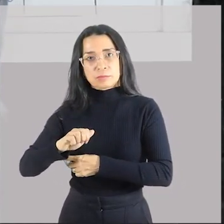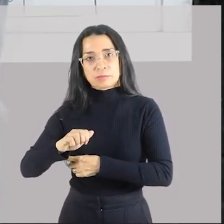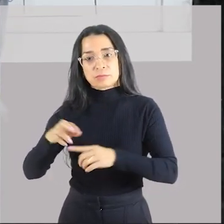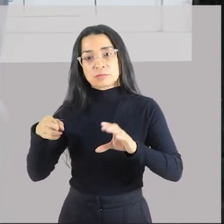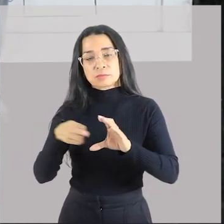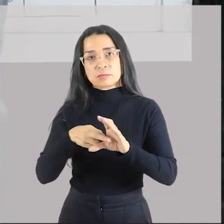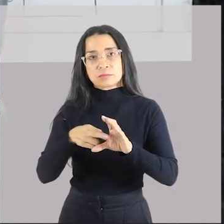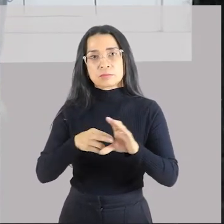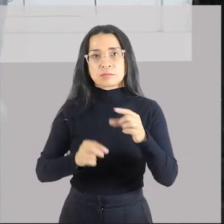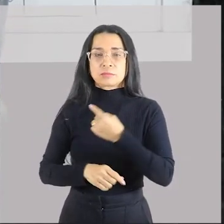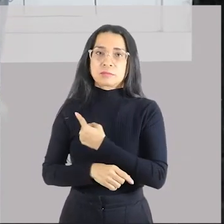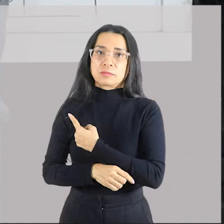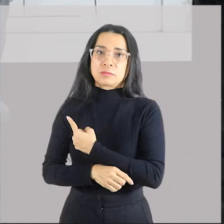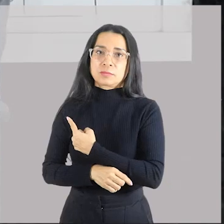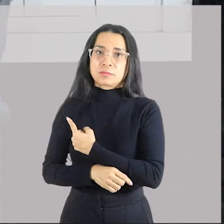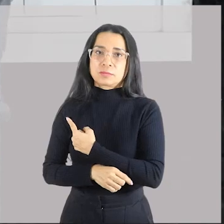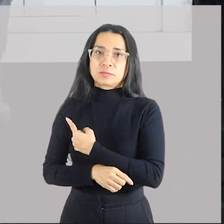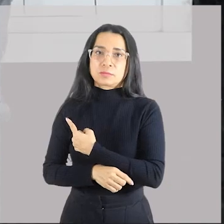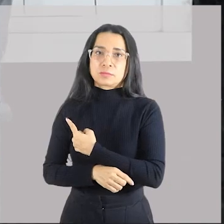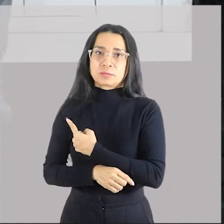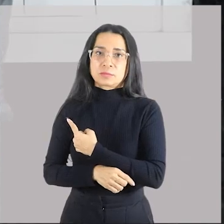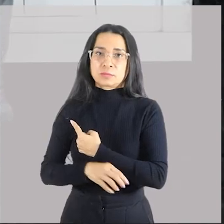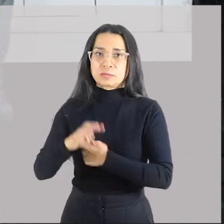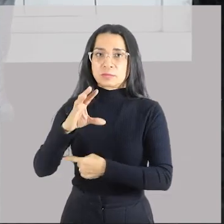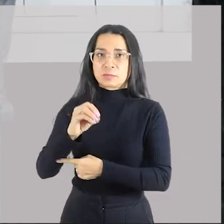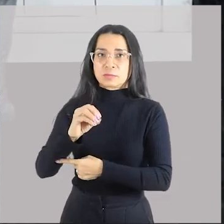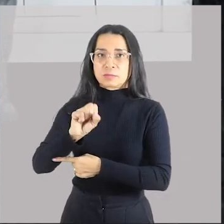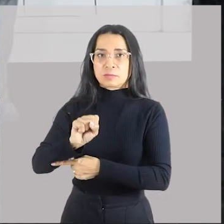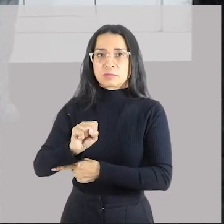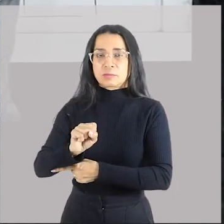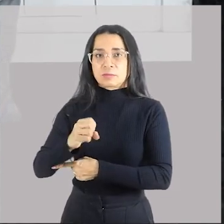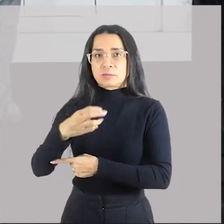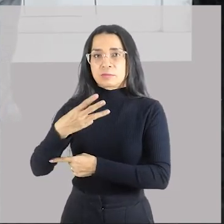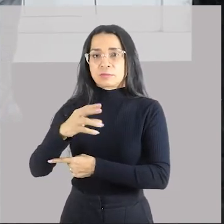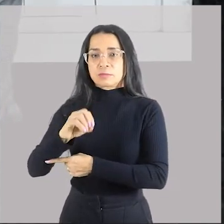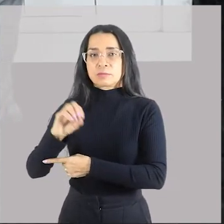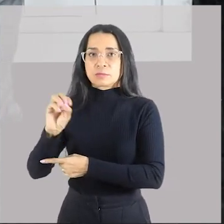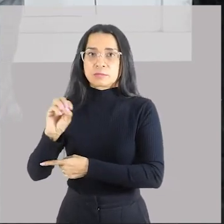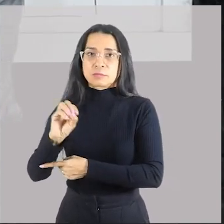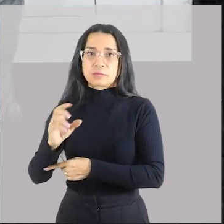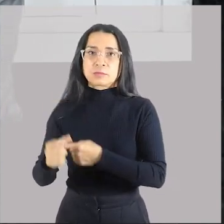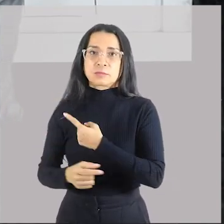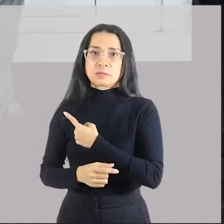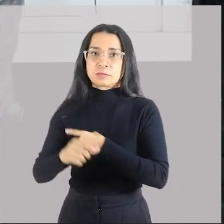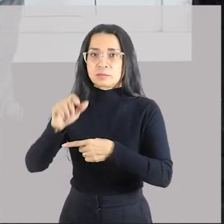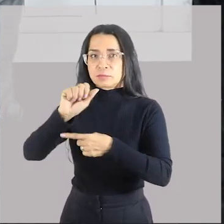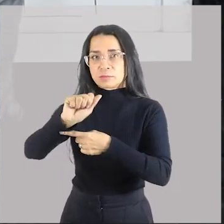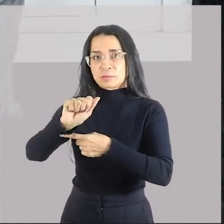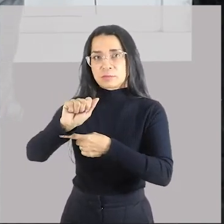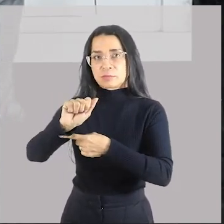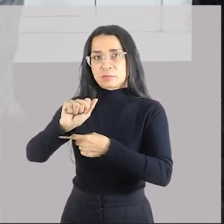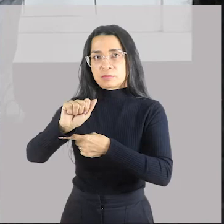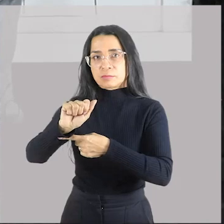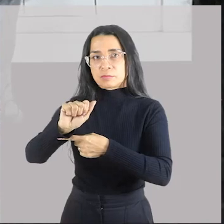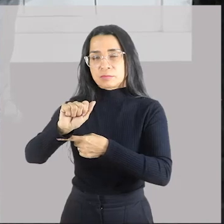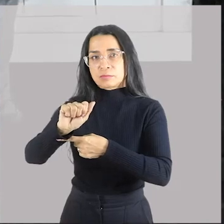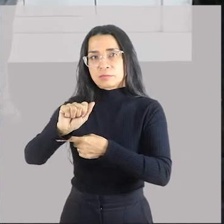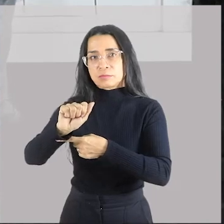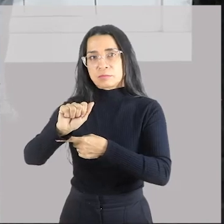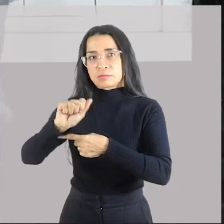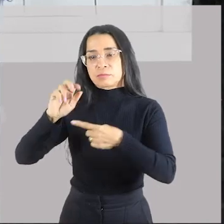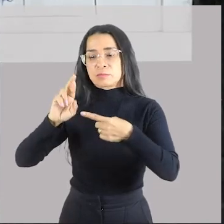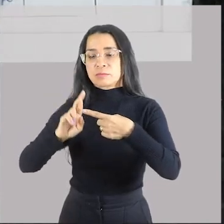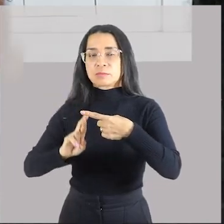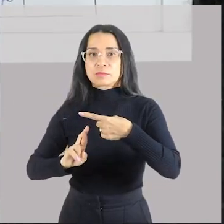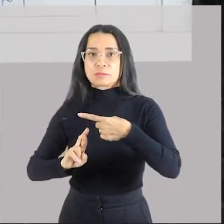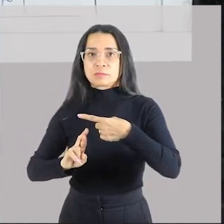turma. Cosseno de 30 graus. Cateto adjacente, que é A, sobre a hipotenusa, que é